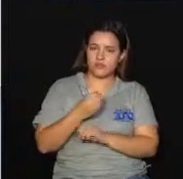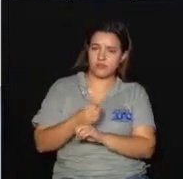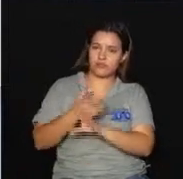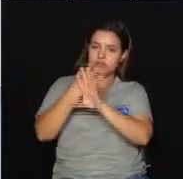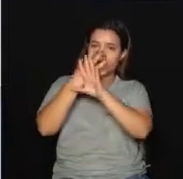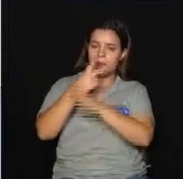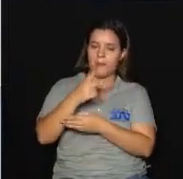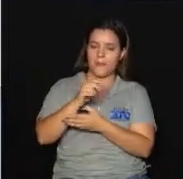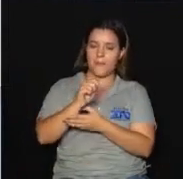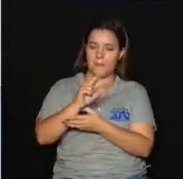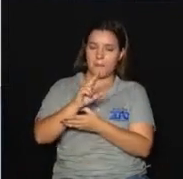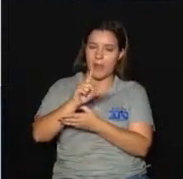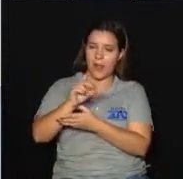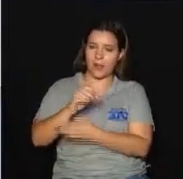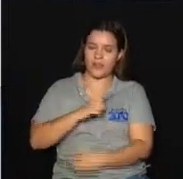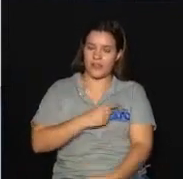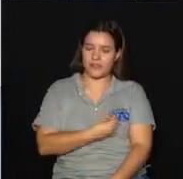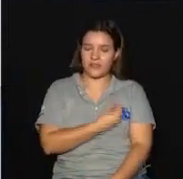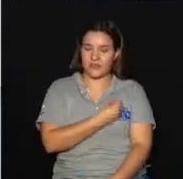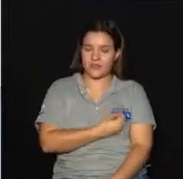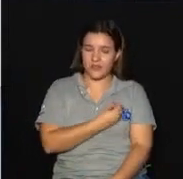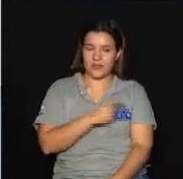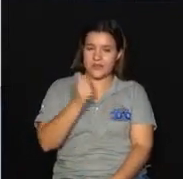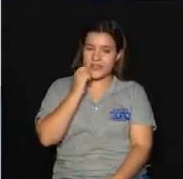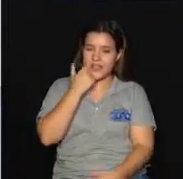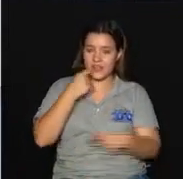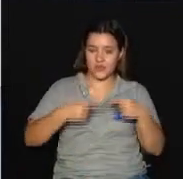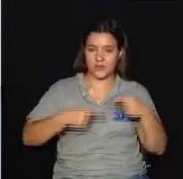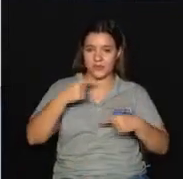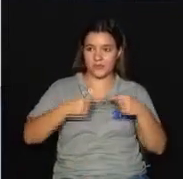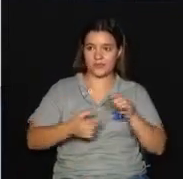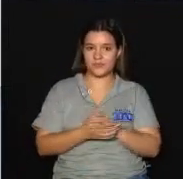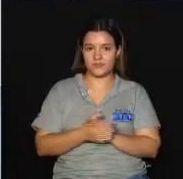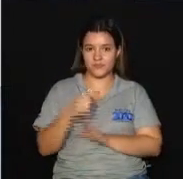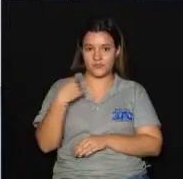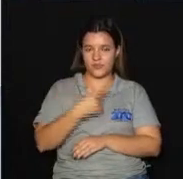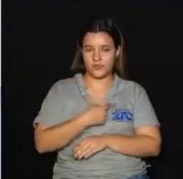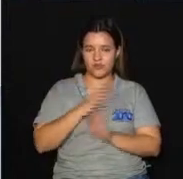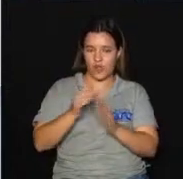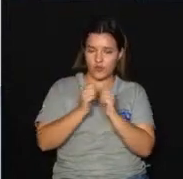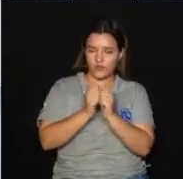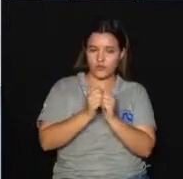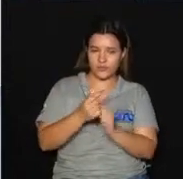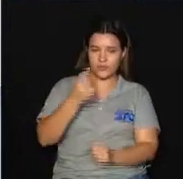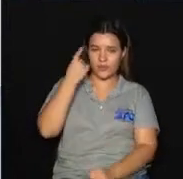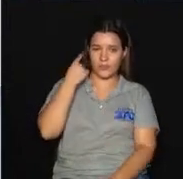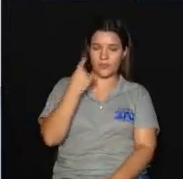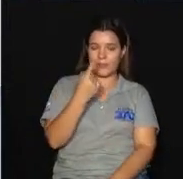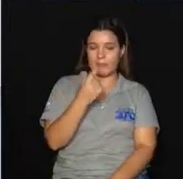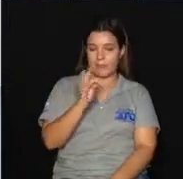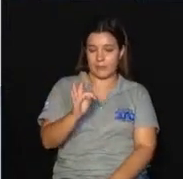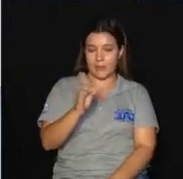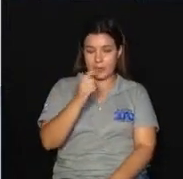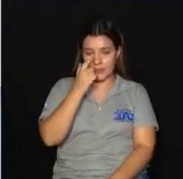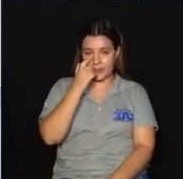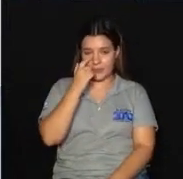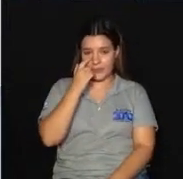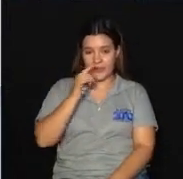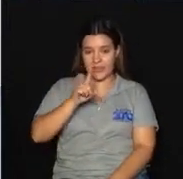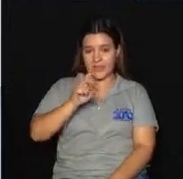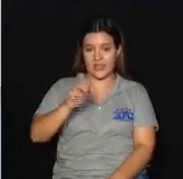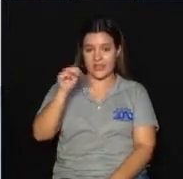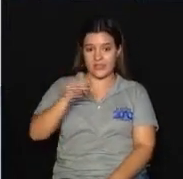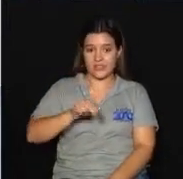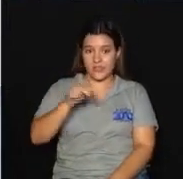eu já converso ao vivo com o cientista político, ele que esteve junto com a gente no primeiro turno, no dia 15